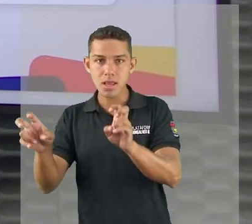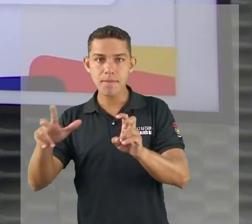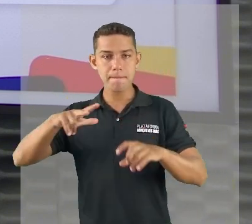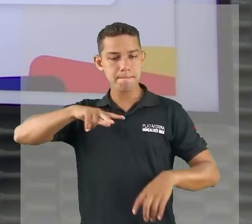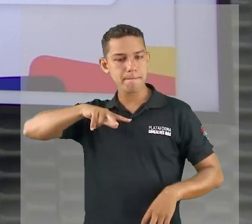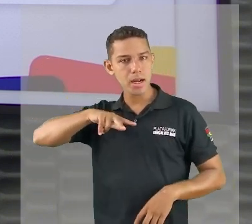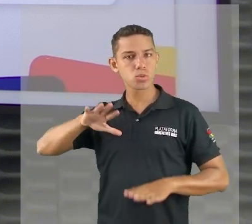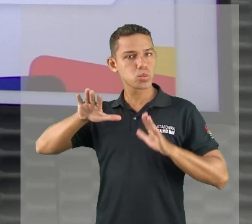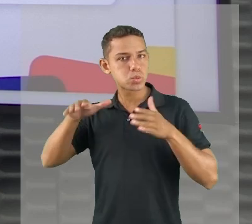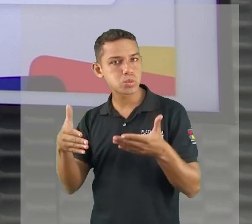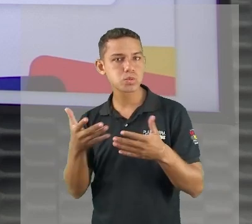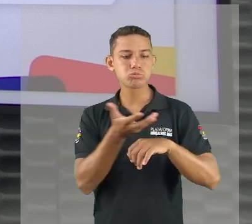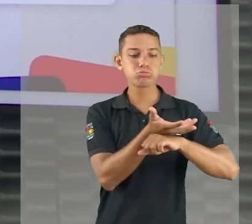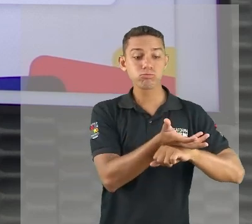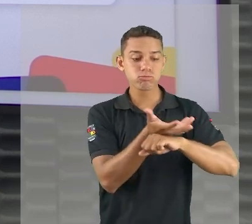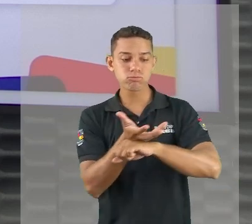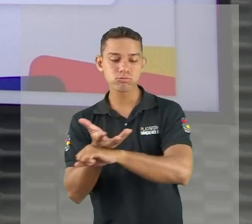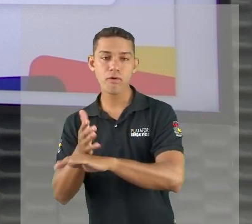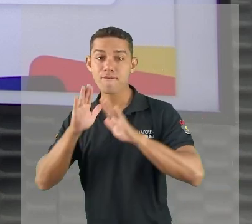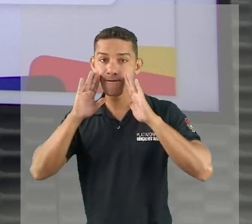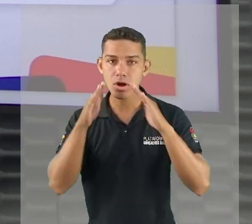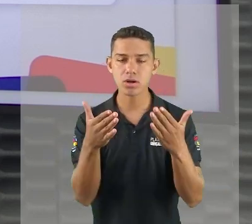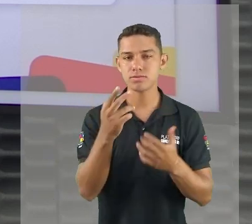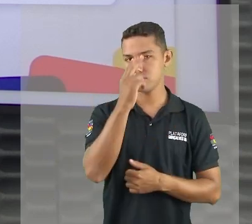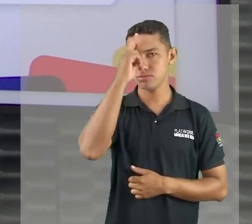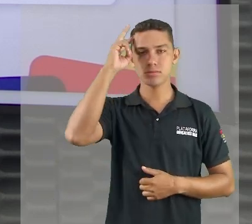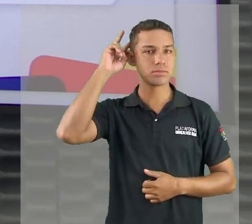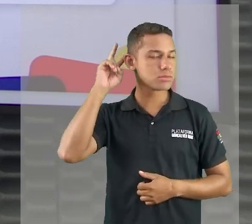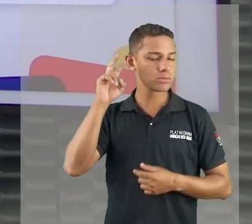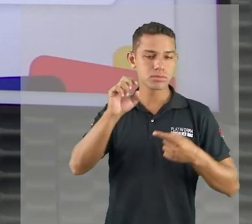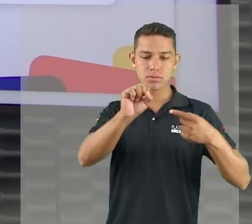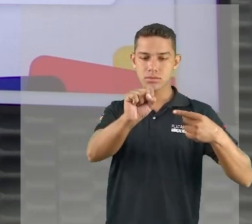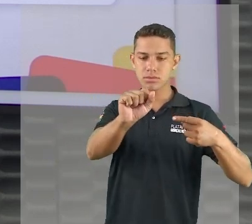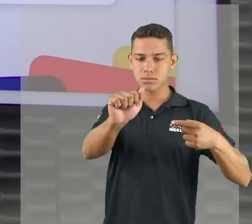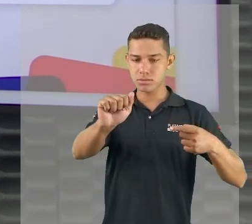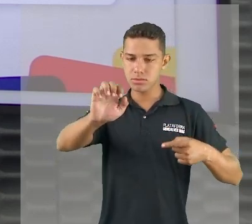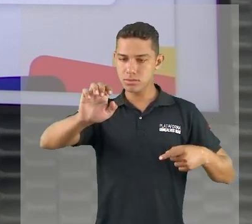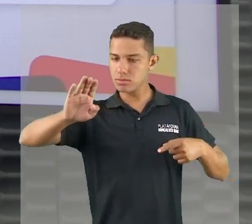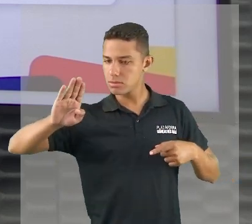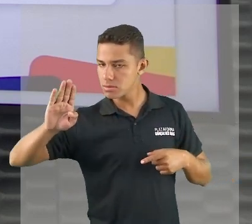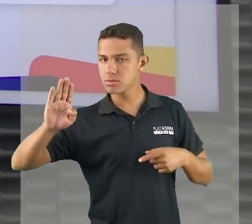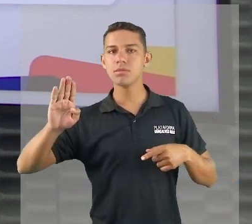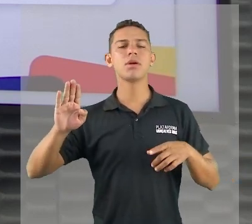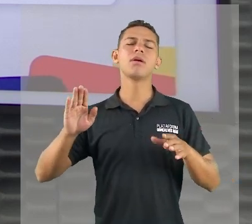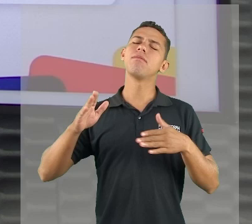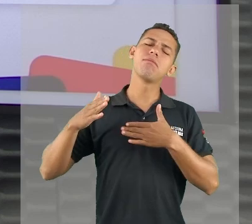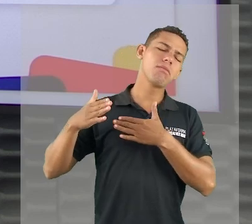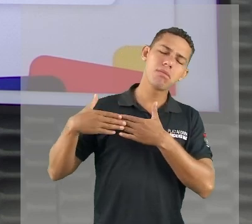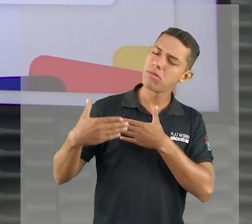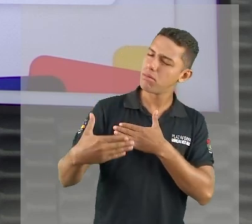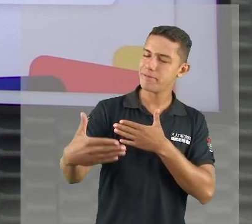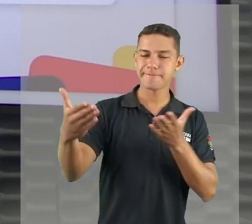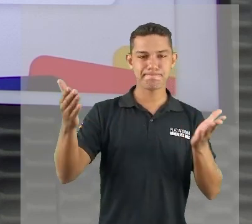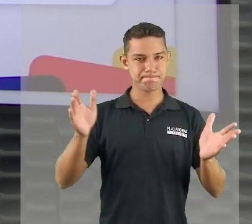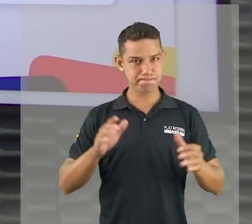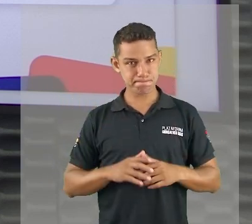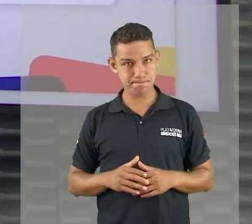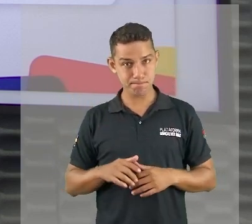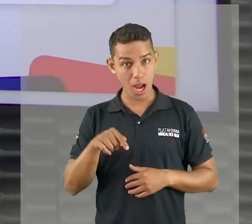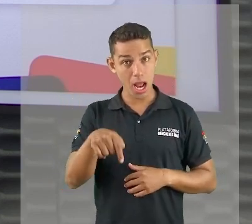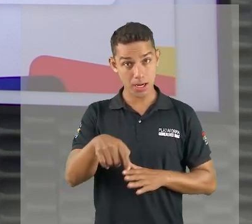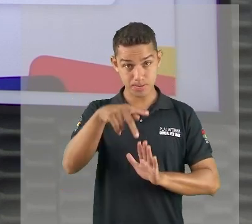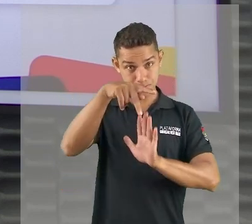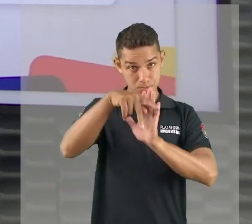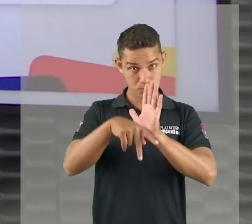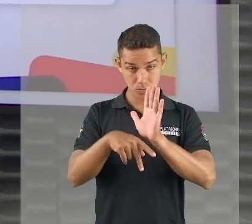específicos para os vestibulares, para a prova SAEB, etc. Então aqui, no projeto Estuda aí, você